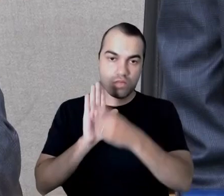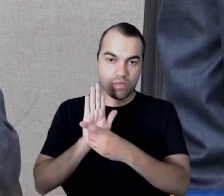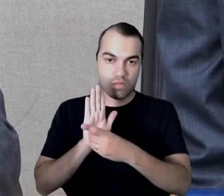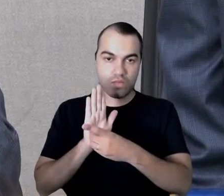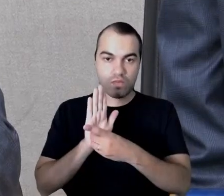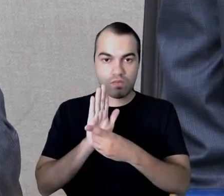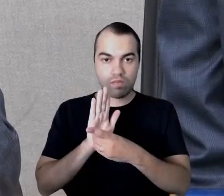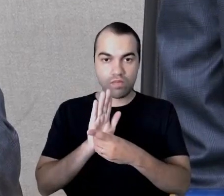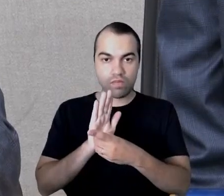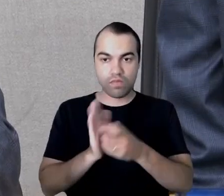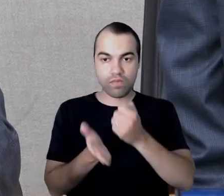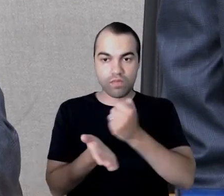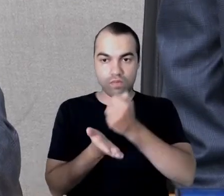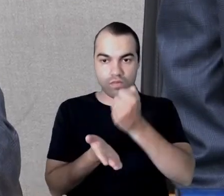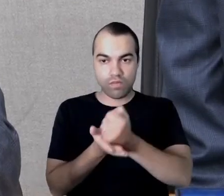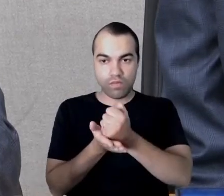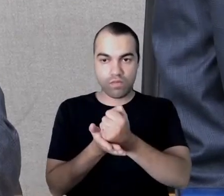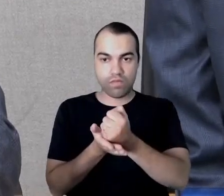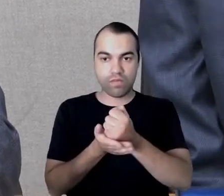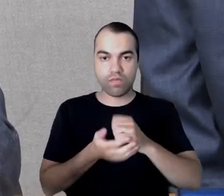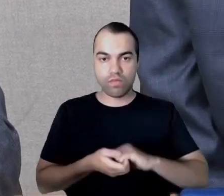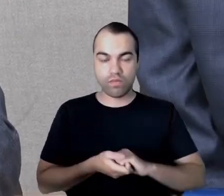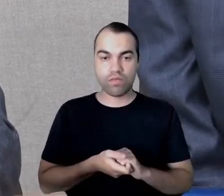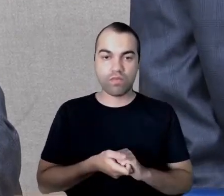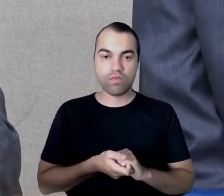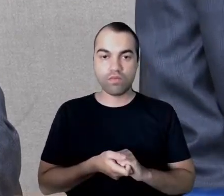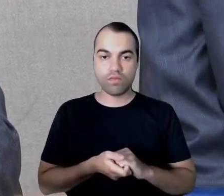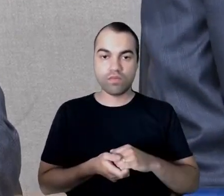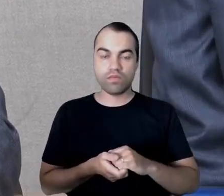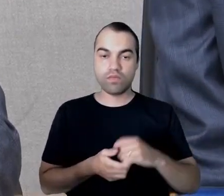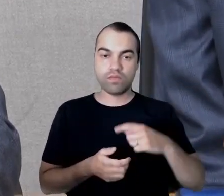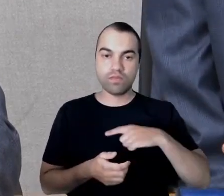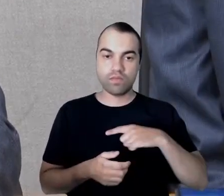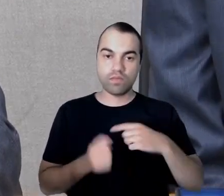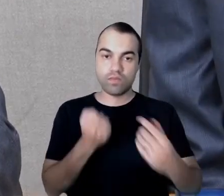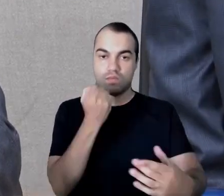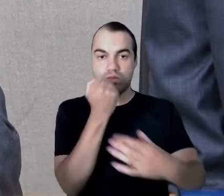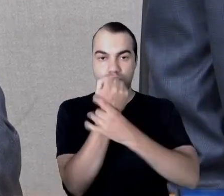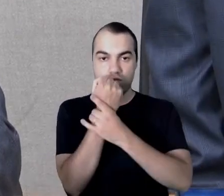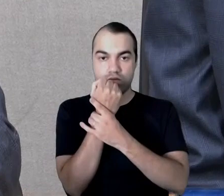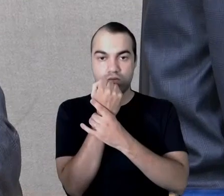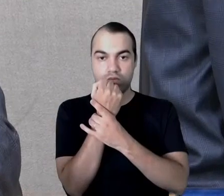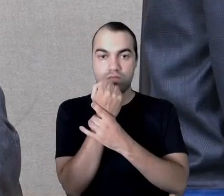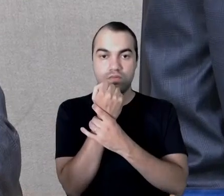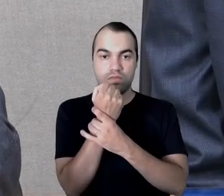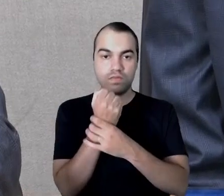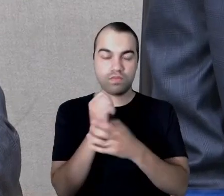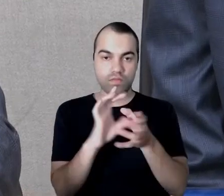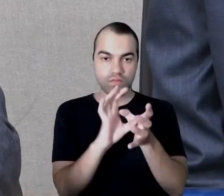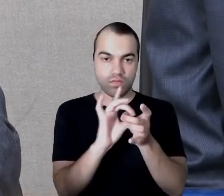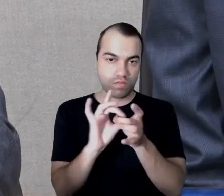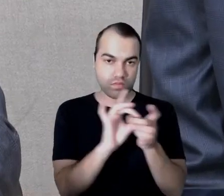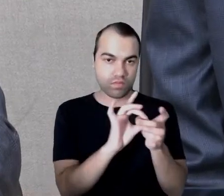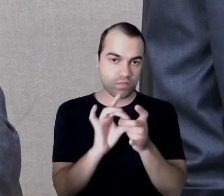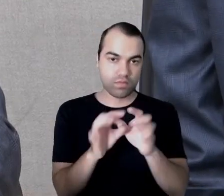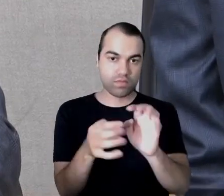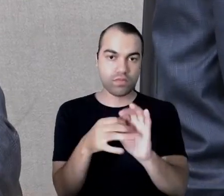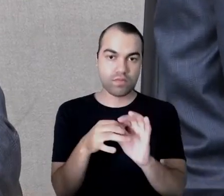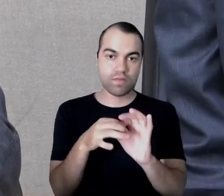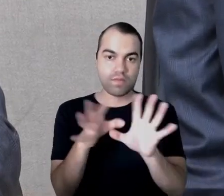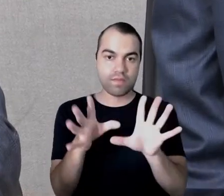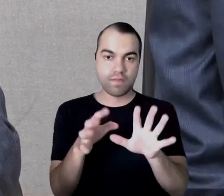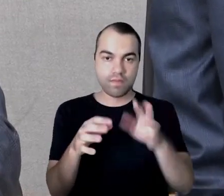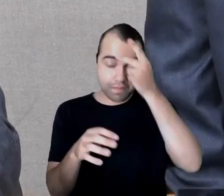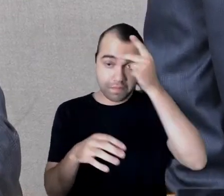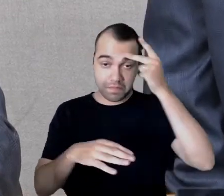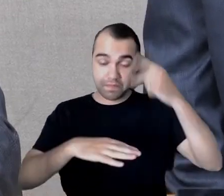contrato de concessão de direito real de uso onerosa dentre elas a da conexão e da livre circulação de pedestres no espaço público